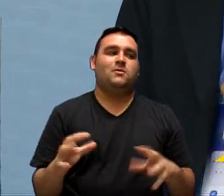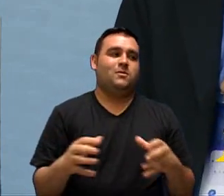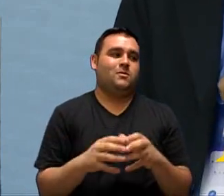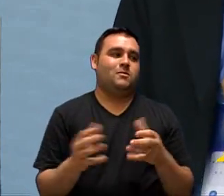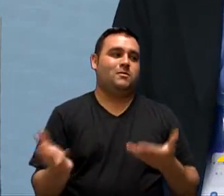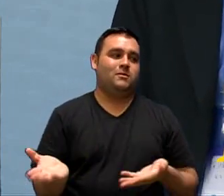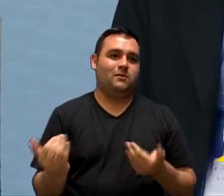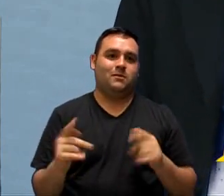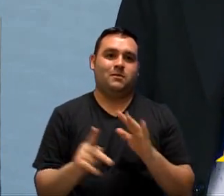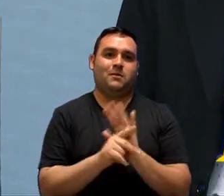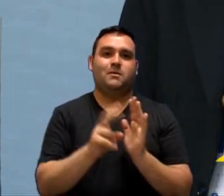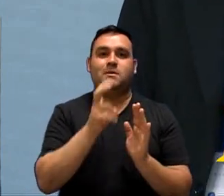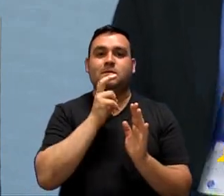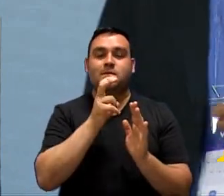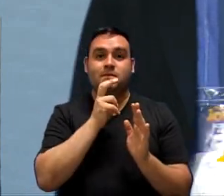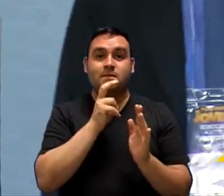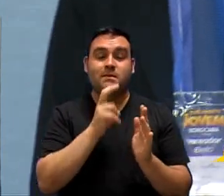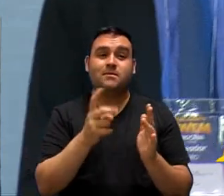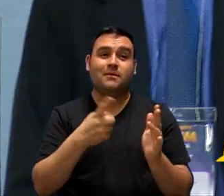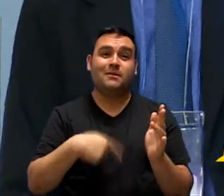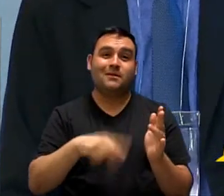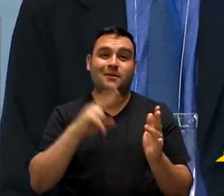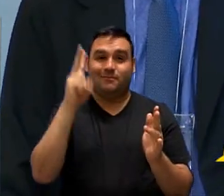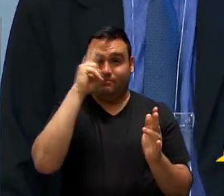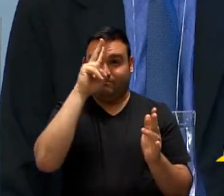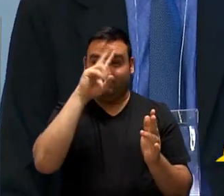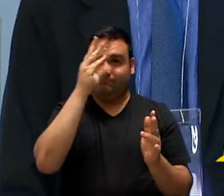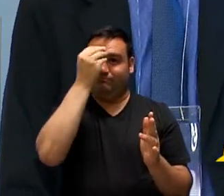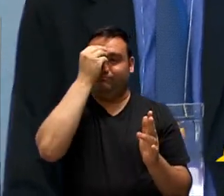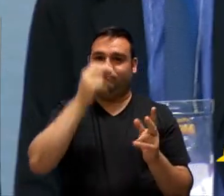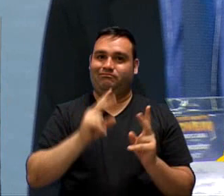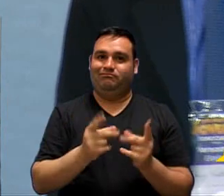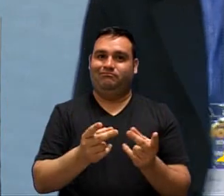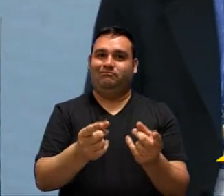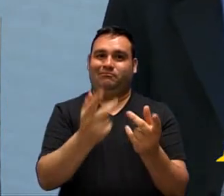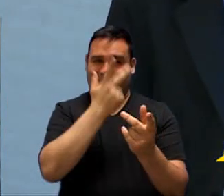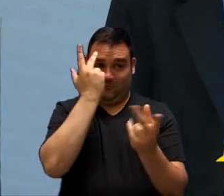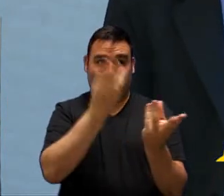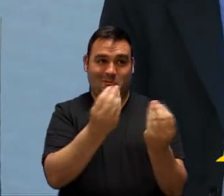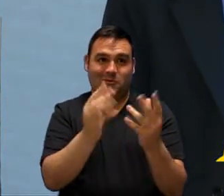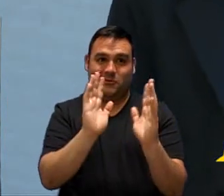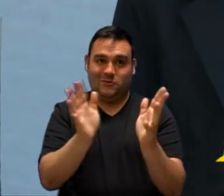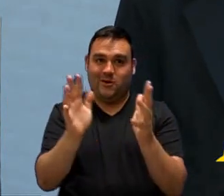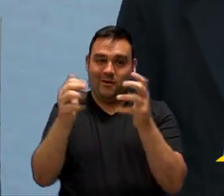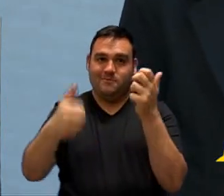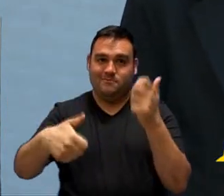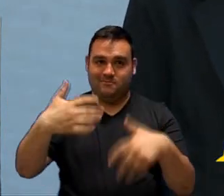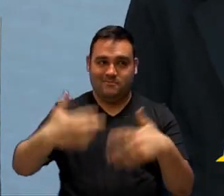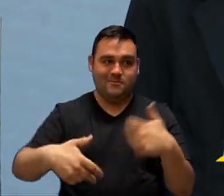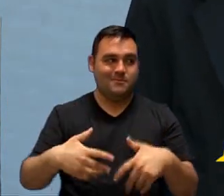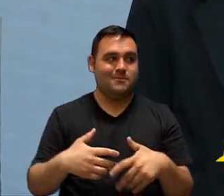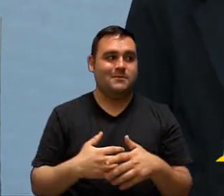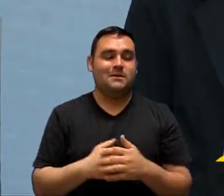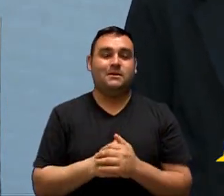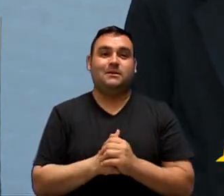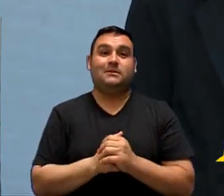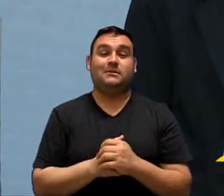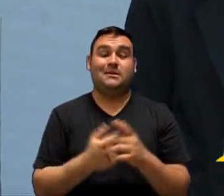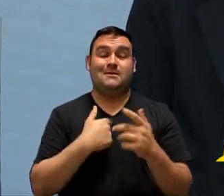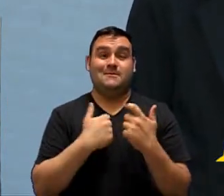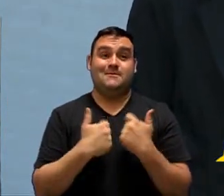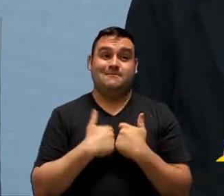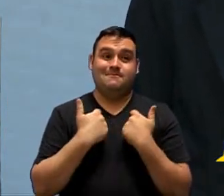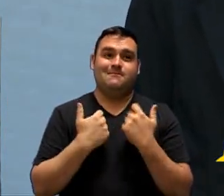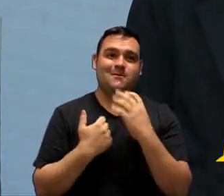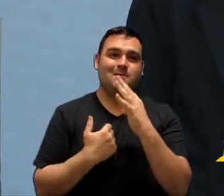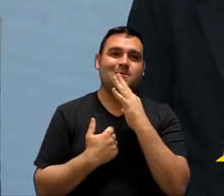Parlamento Infanto-Juvenil de Sorocaba. A gente vai ficar para a história, né? Como várias pessoas já disseram. E eu tive a honra